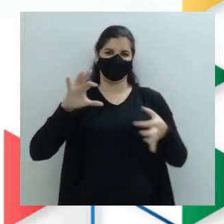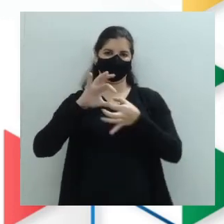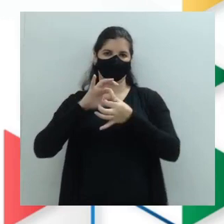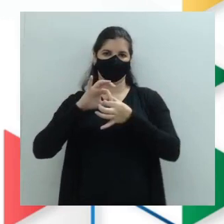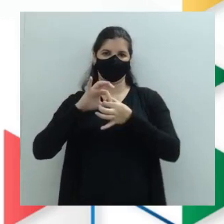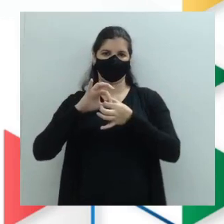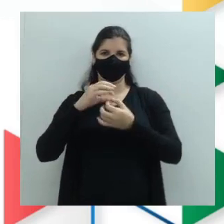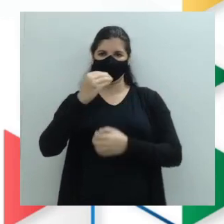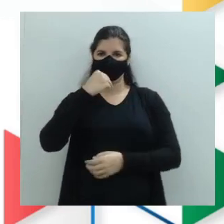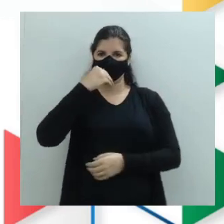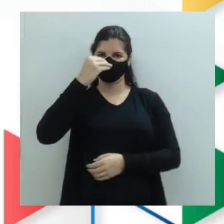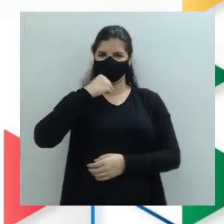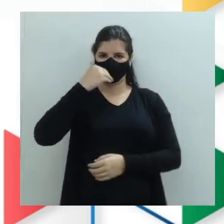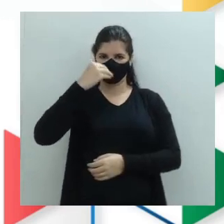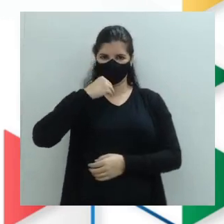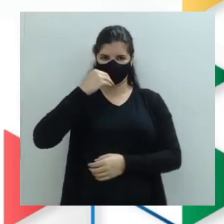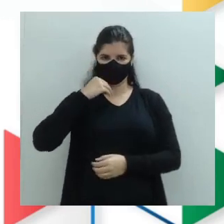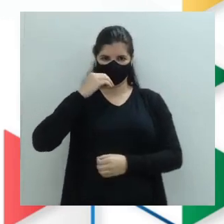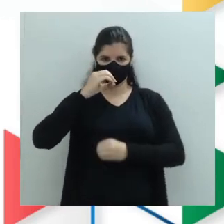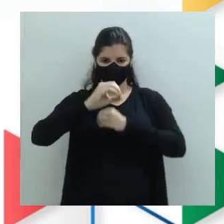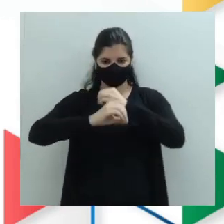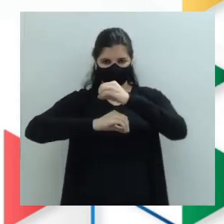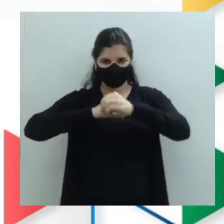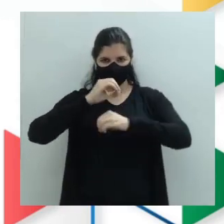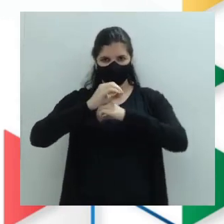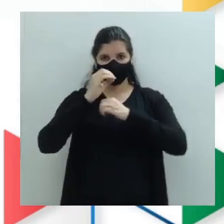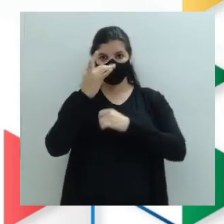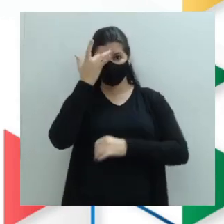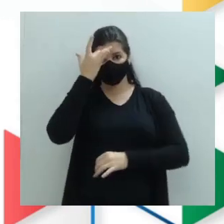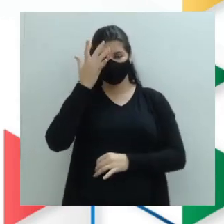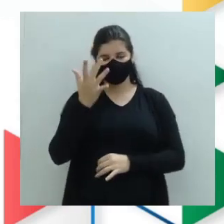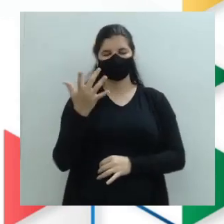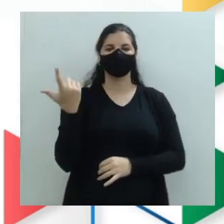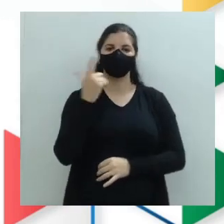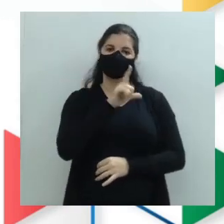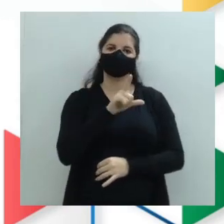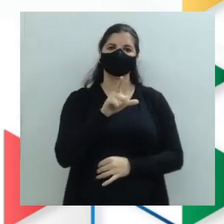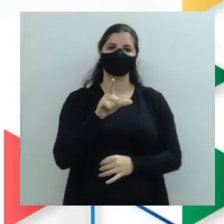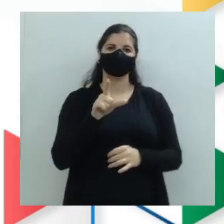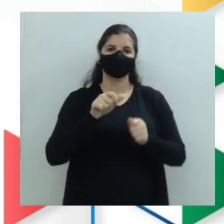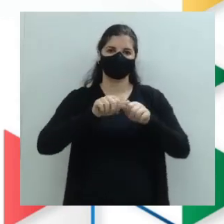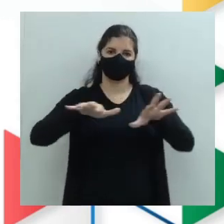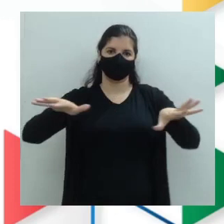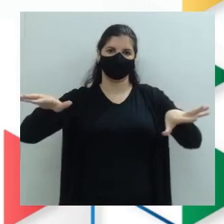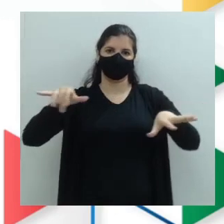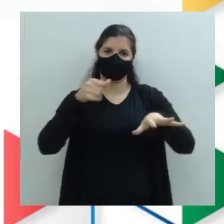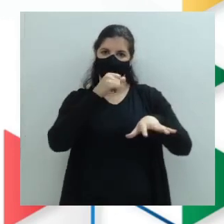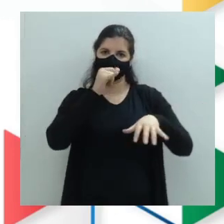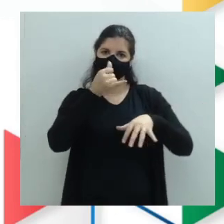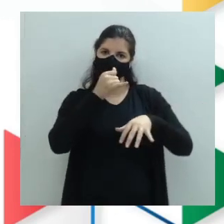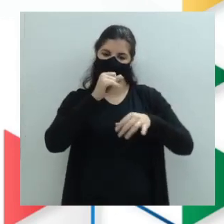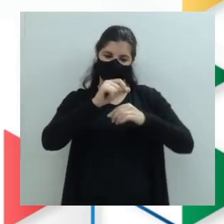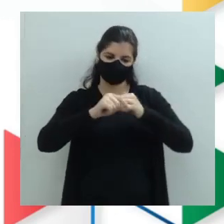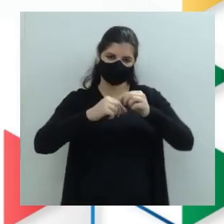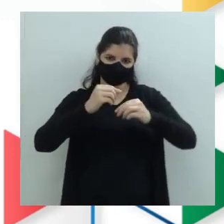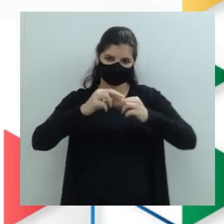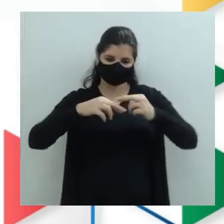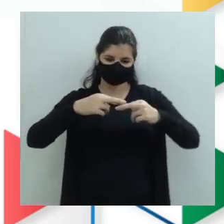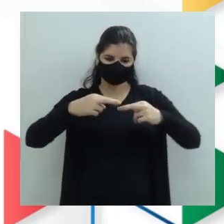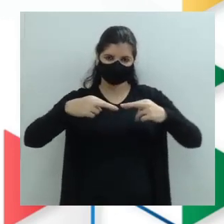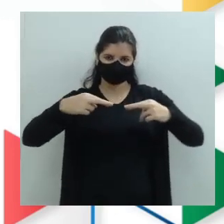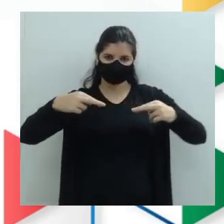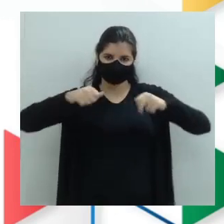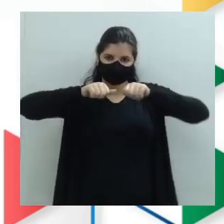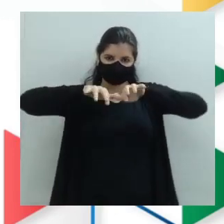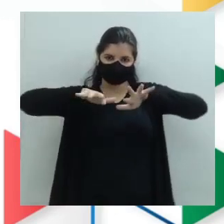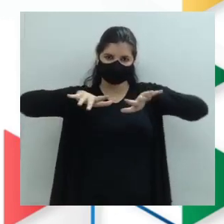bem fraca com o núcleo atômico, o que vai facilitar muito para que os seus elétrons eles se espalhem e